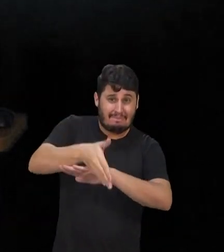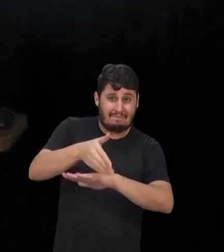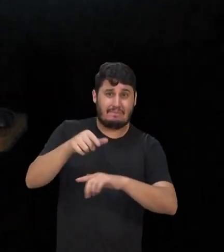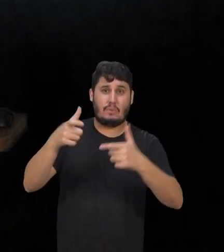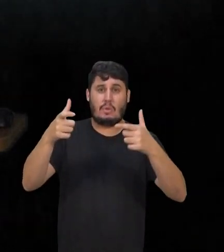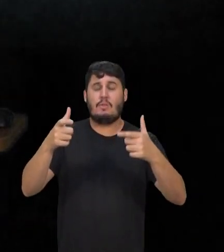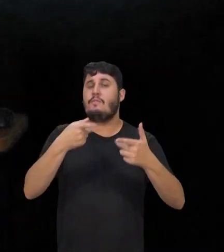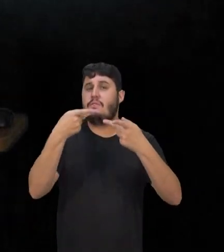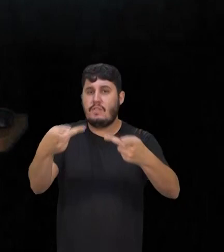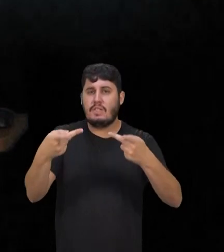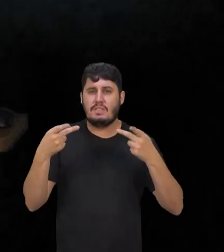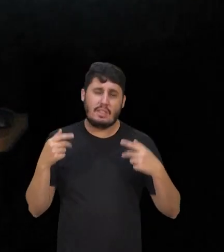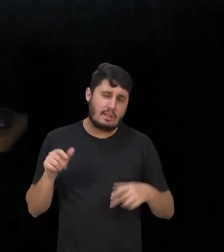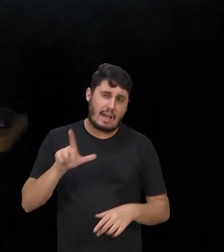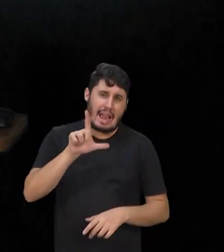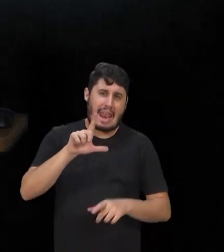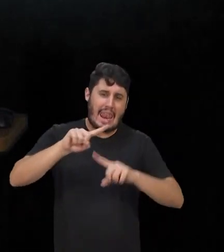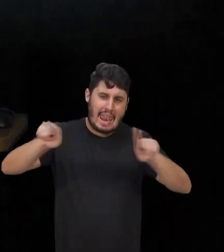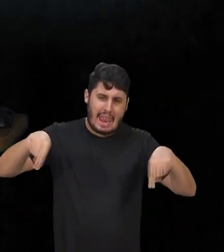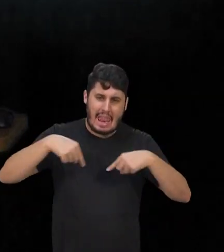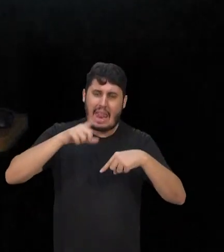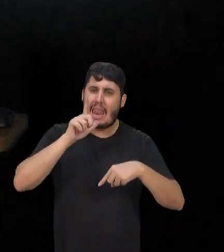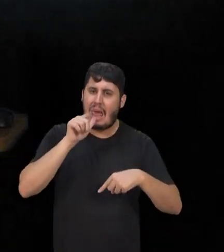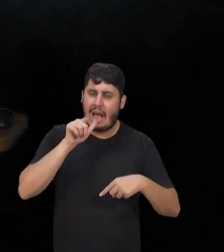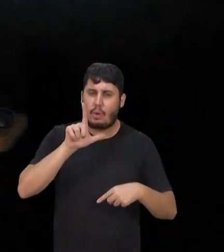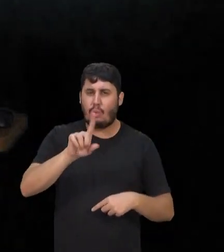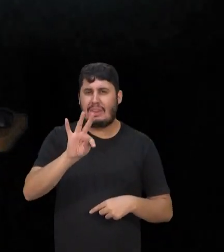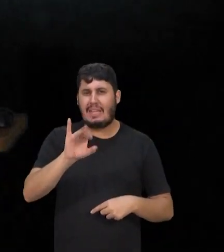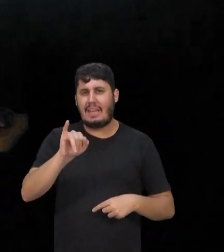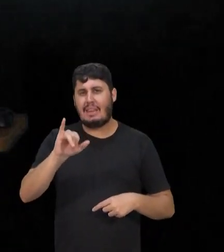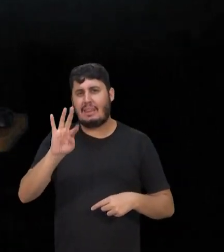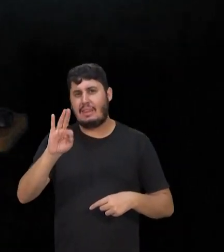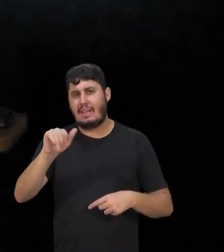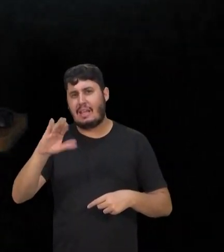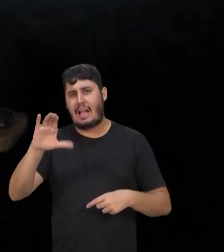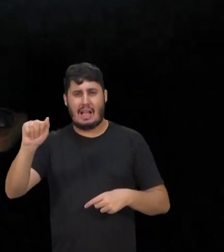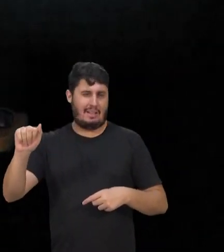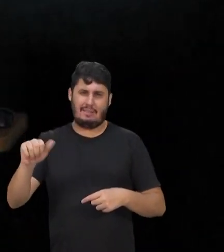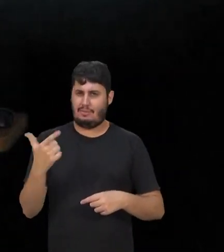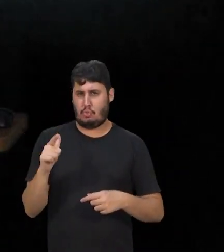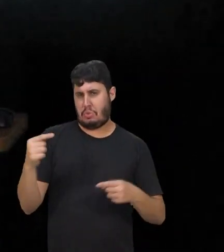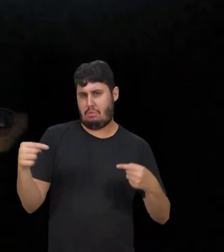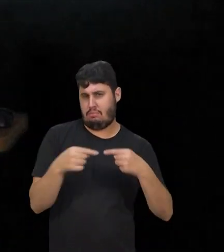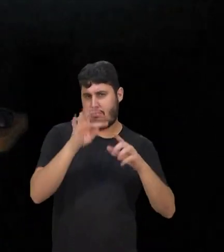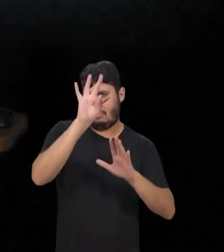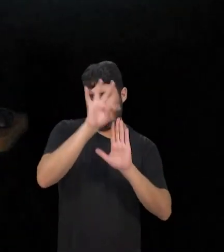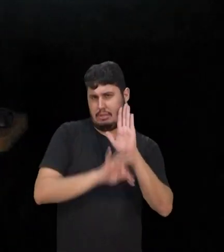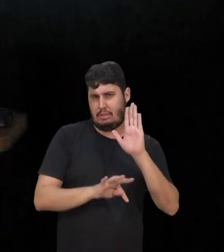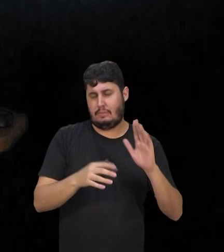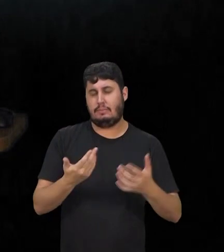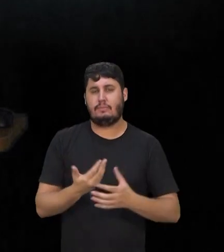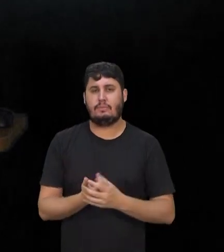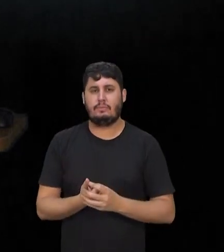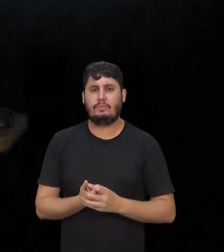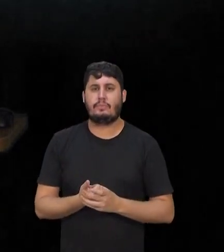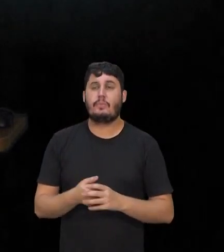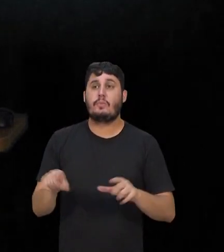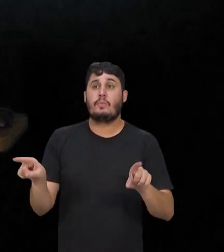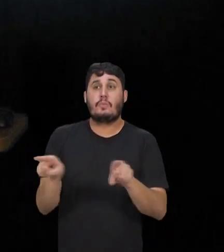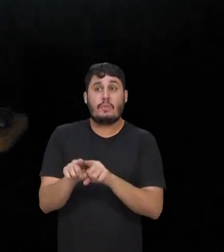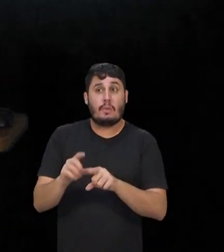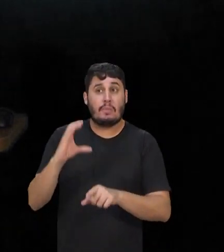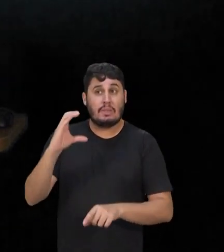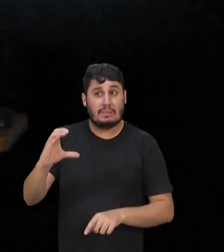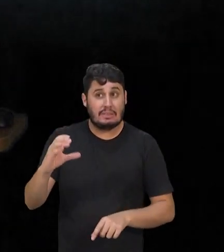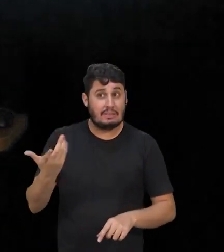momento do texto fala que é difícil ter o acesso, chegar ao Lago Titicaca. Letra C, a destruição da arqueologia no país. Em nenhum momento do texto fala